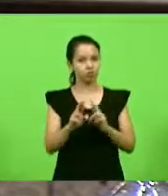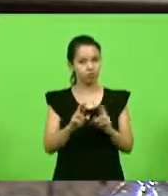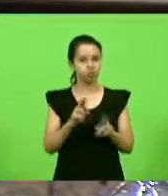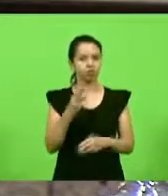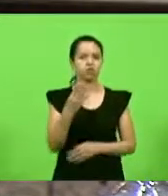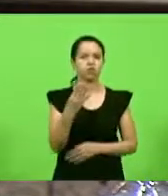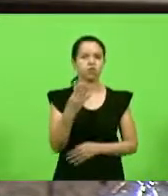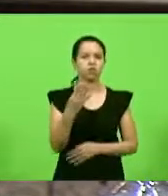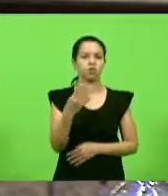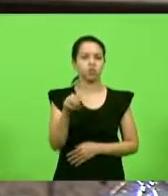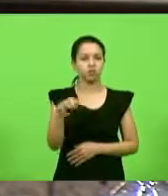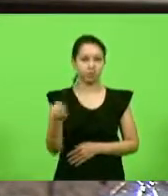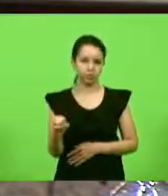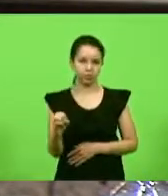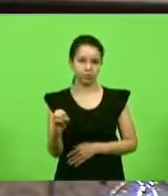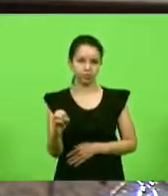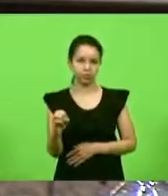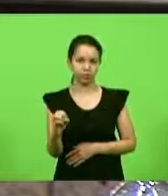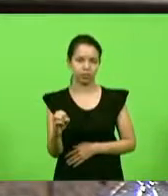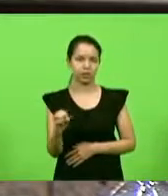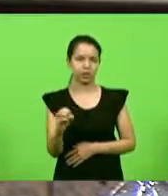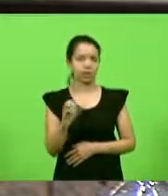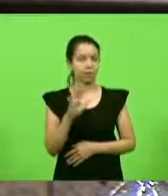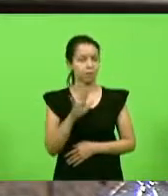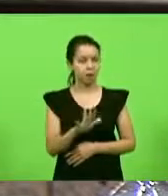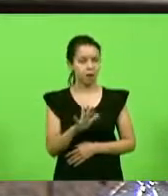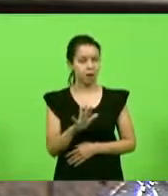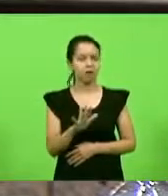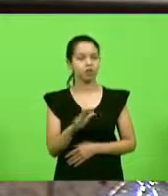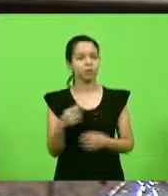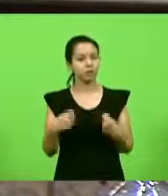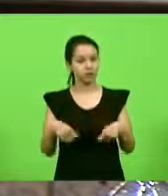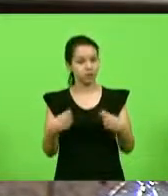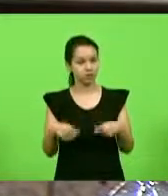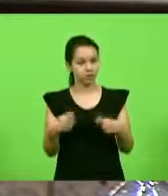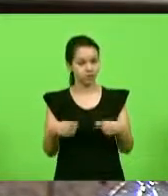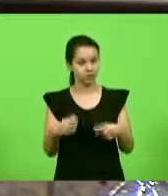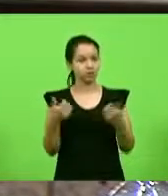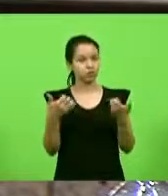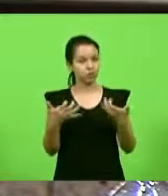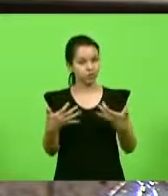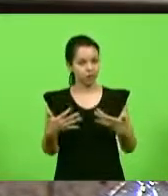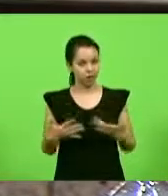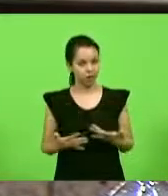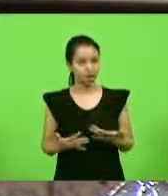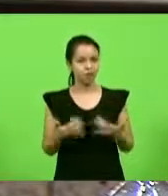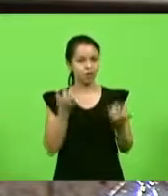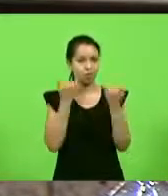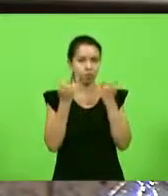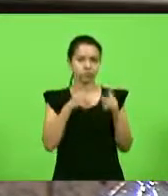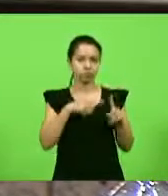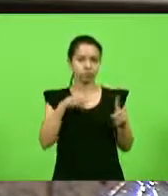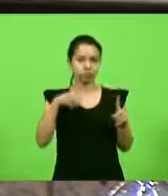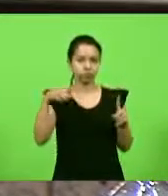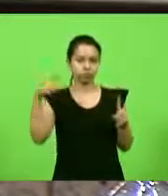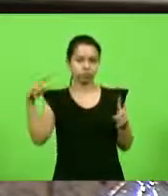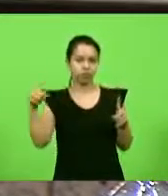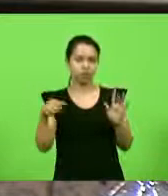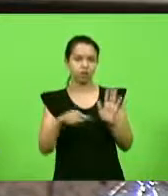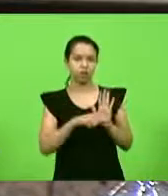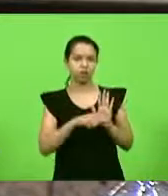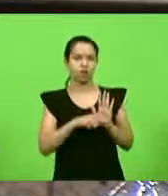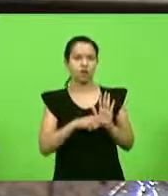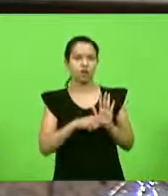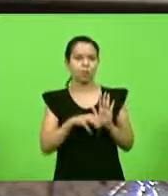coisa. Mas, para não ficar nisso, é preciso citar o dado negativo, uma média de 100